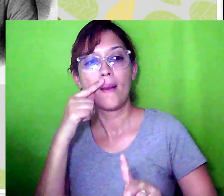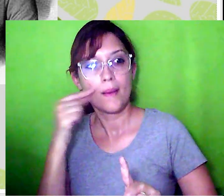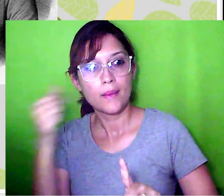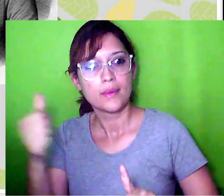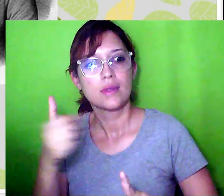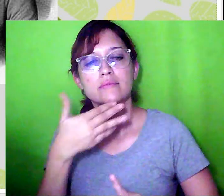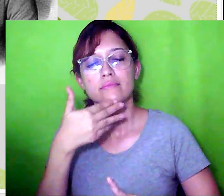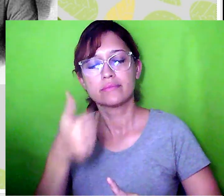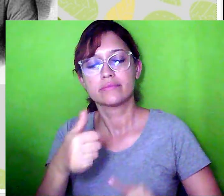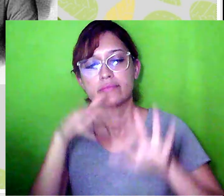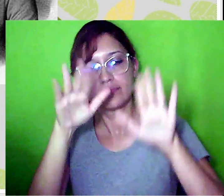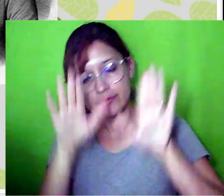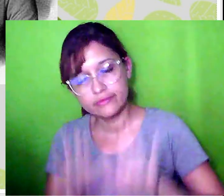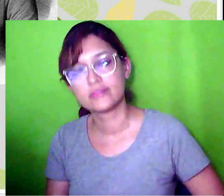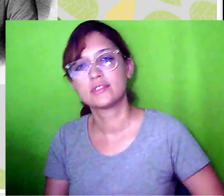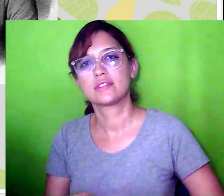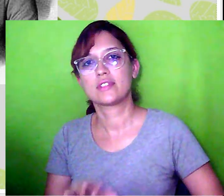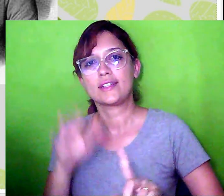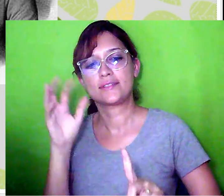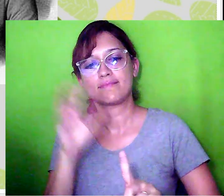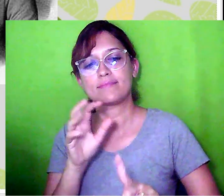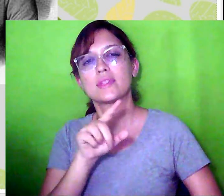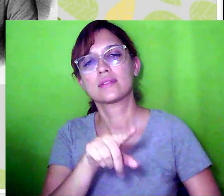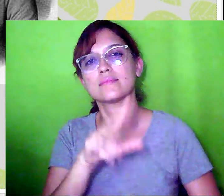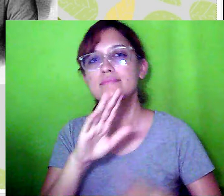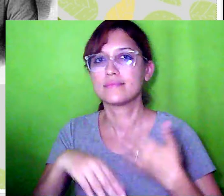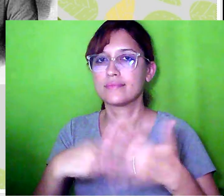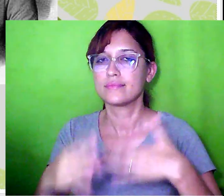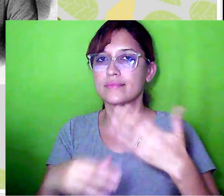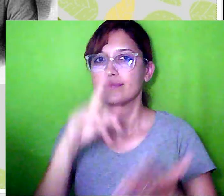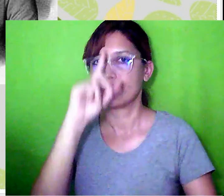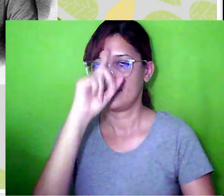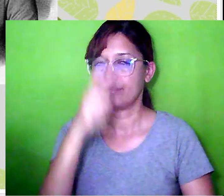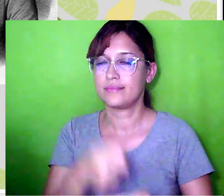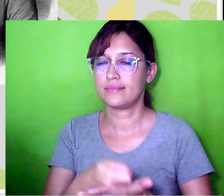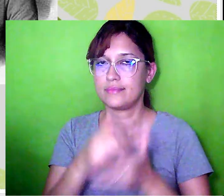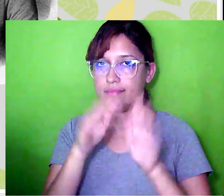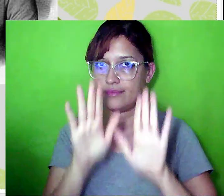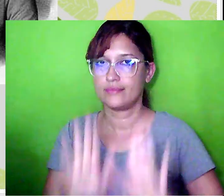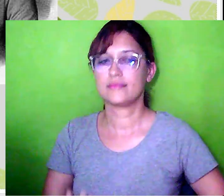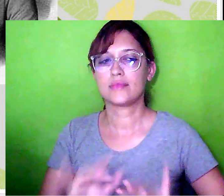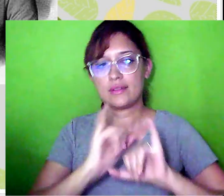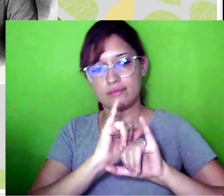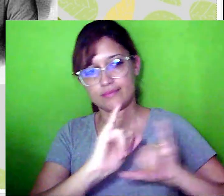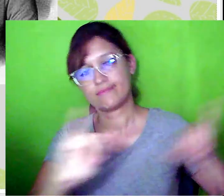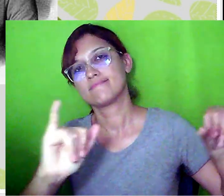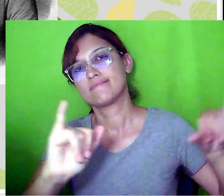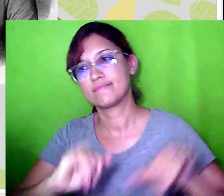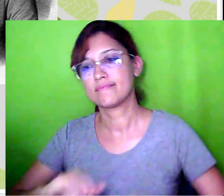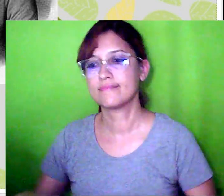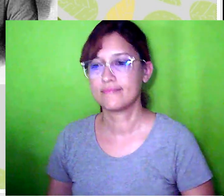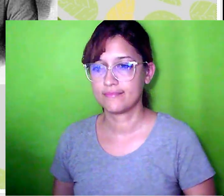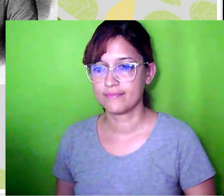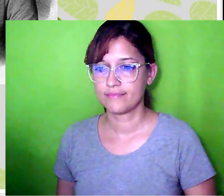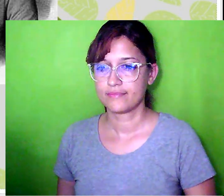Eles dois tiveram grande influência na decisão de Dom Pedro I de continuar no Brasil.